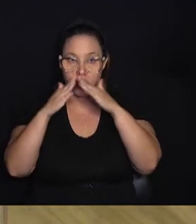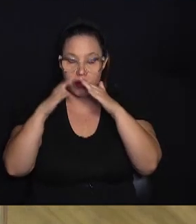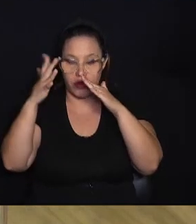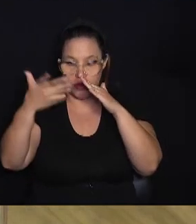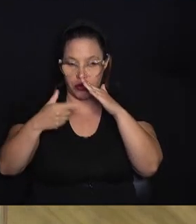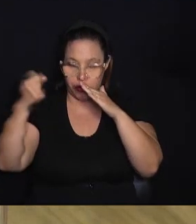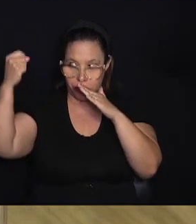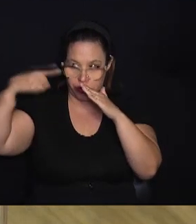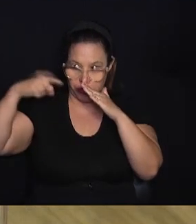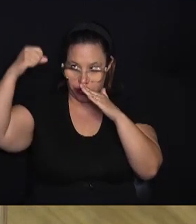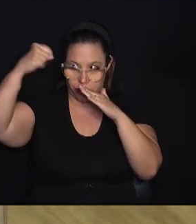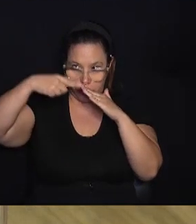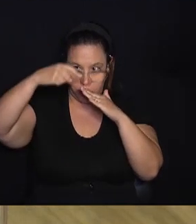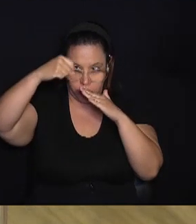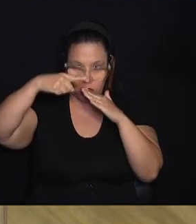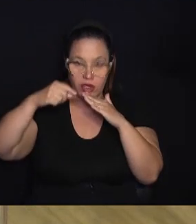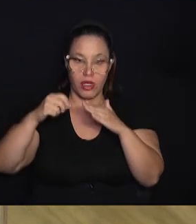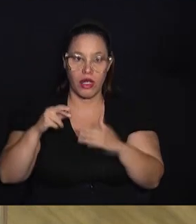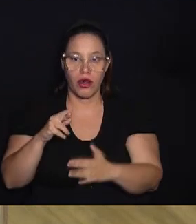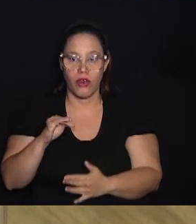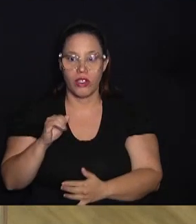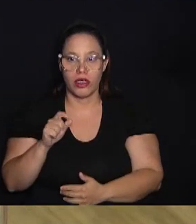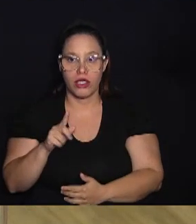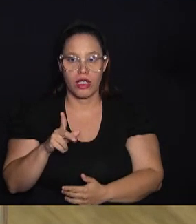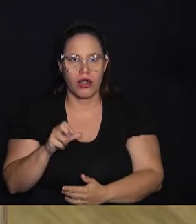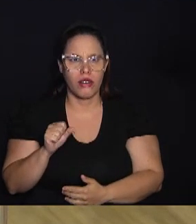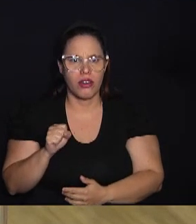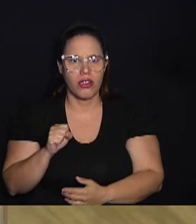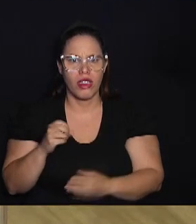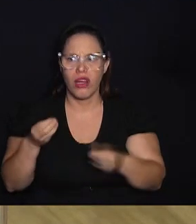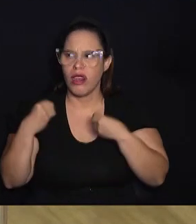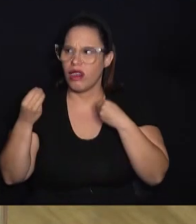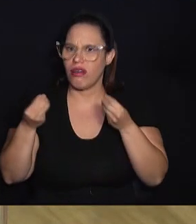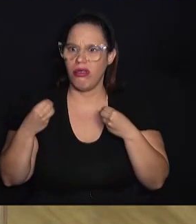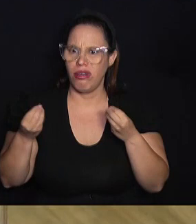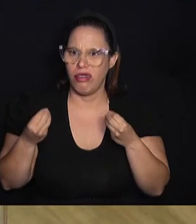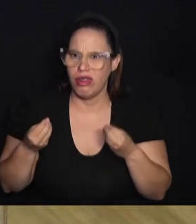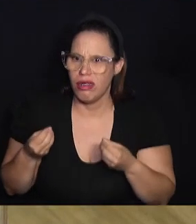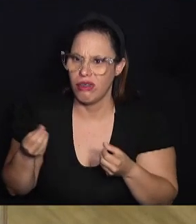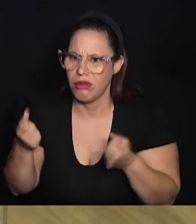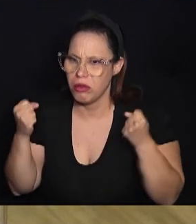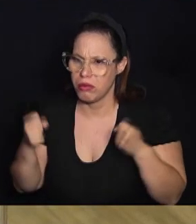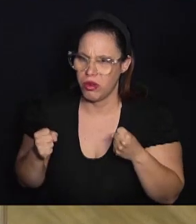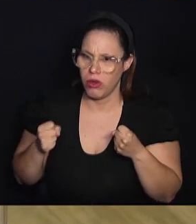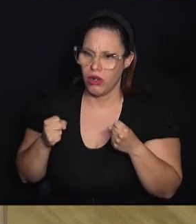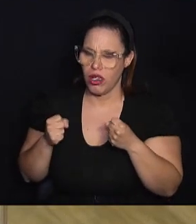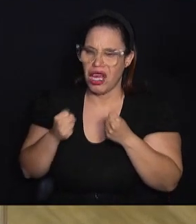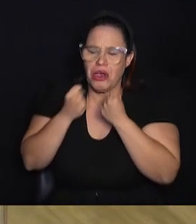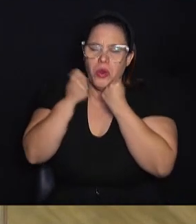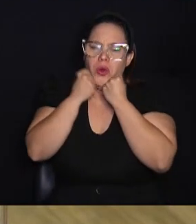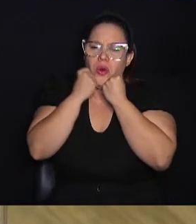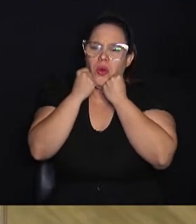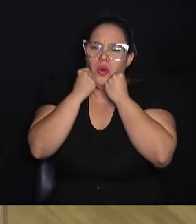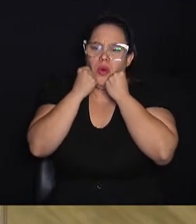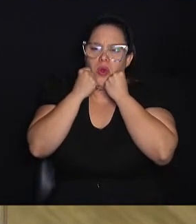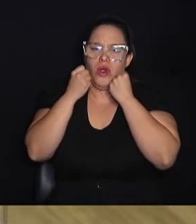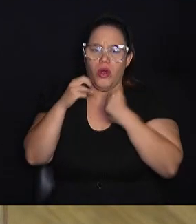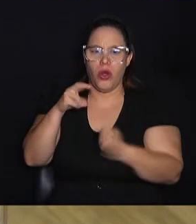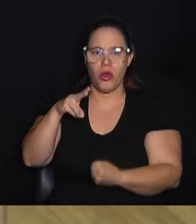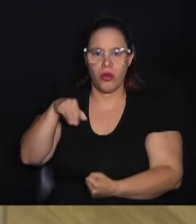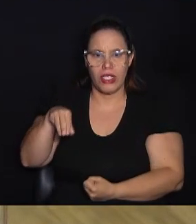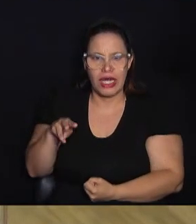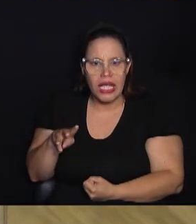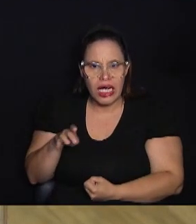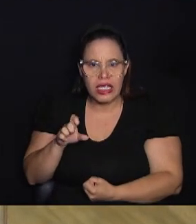sol em áreas vegetadas gente mas como é que pode né pessoal você vê tá estamos no Inverno umidade relativa do ar